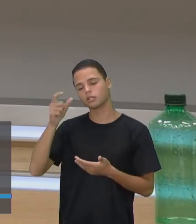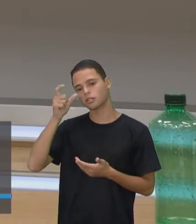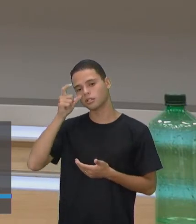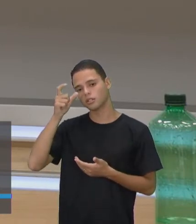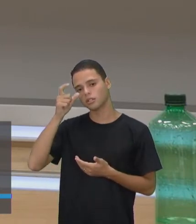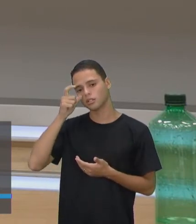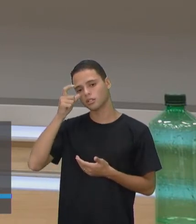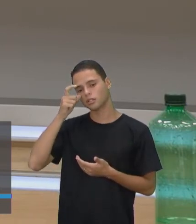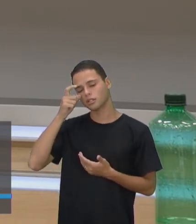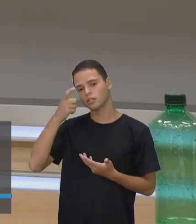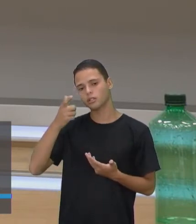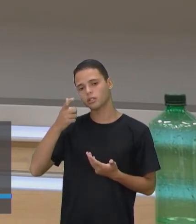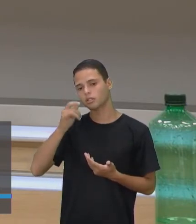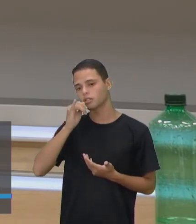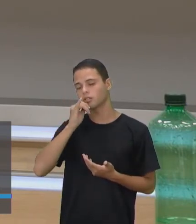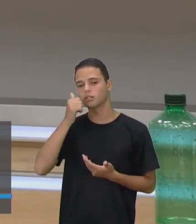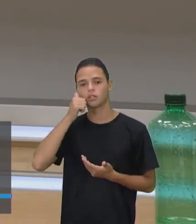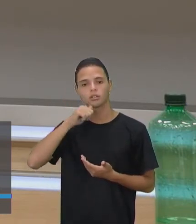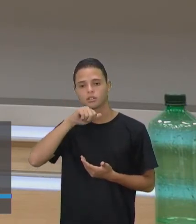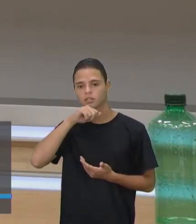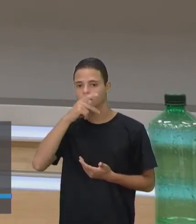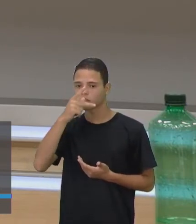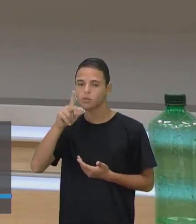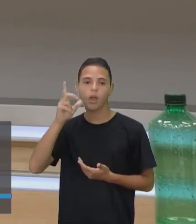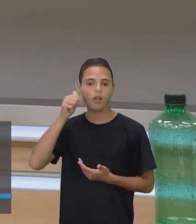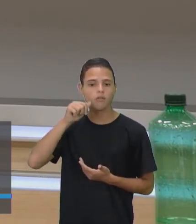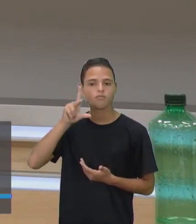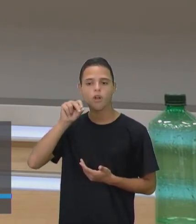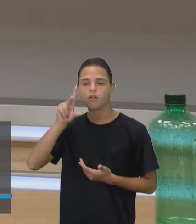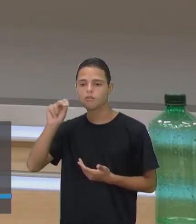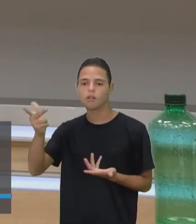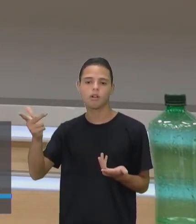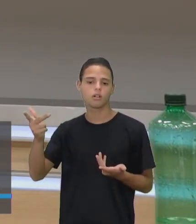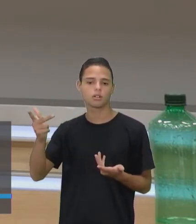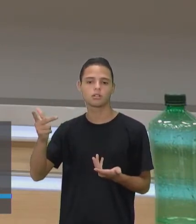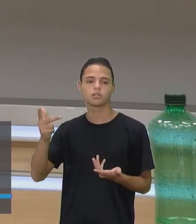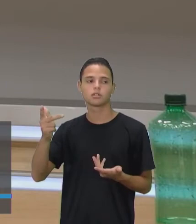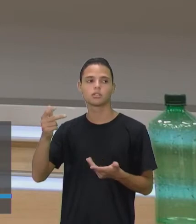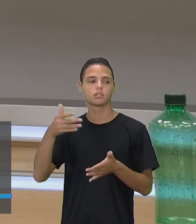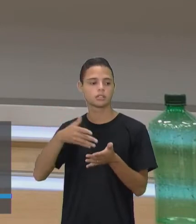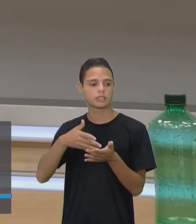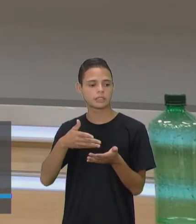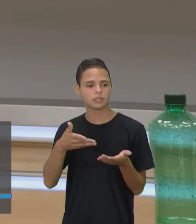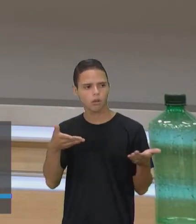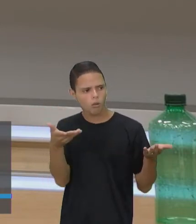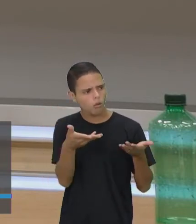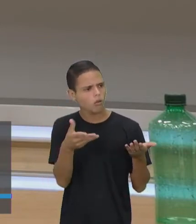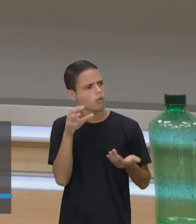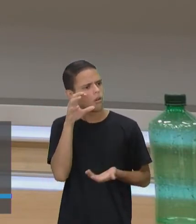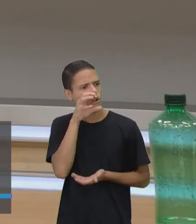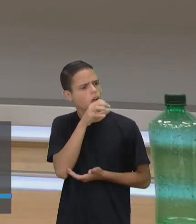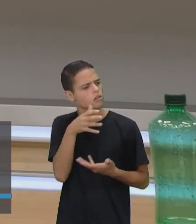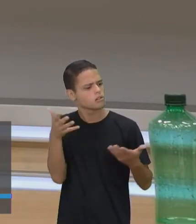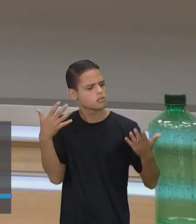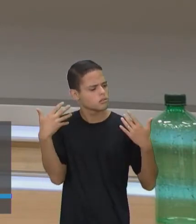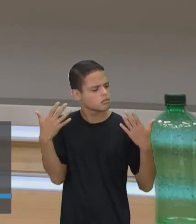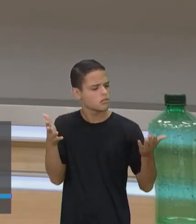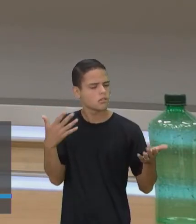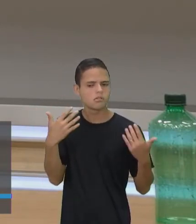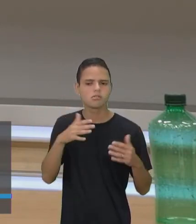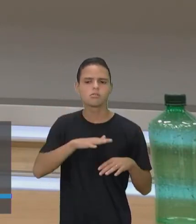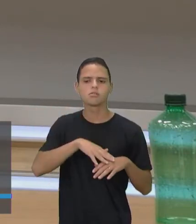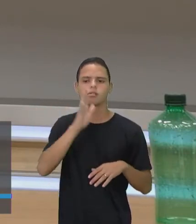porque a sua mãe, sua avó, sua parente, ela chega assim toda hora e fala, nossa, o verão desse ano parece que está mais quente que